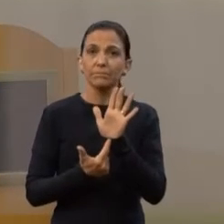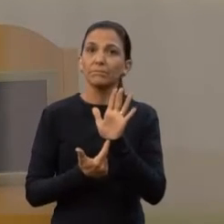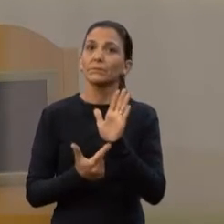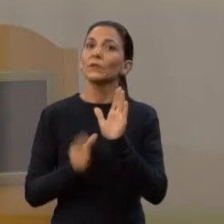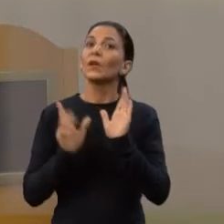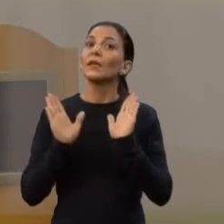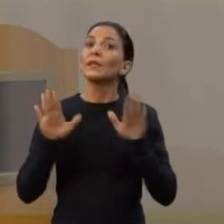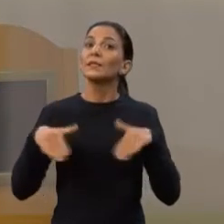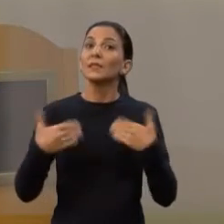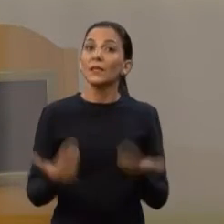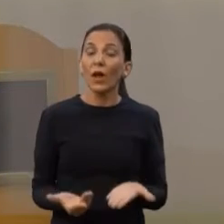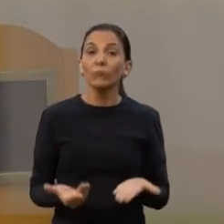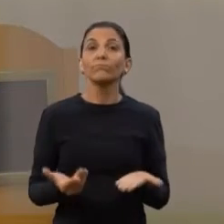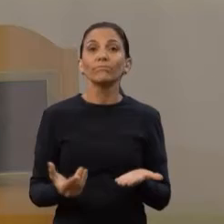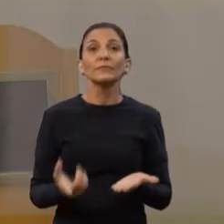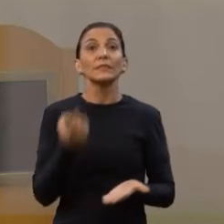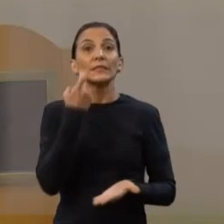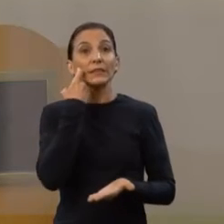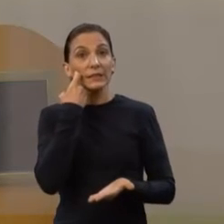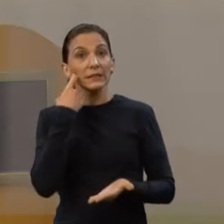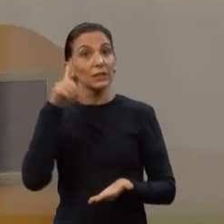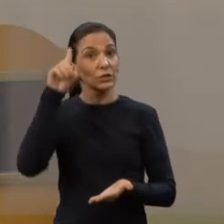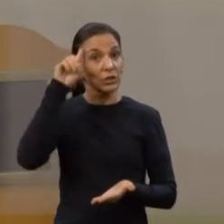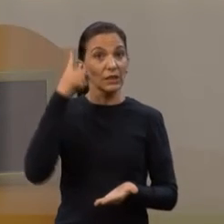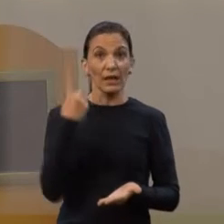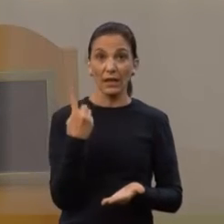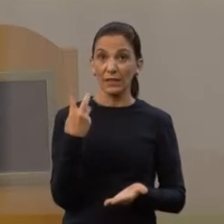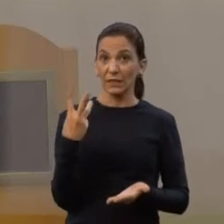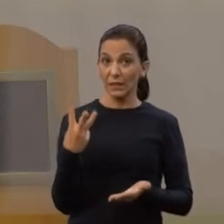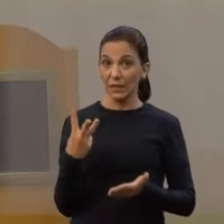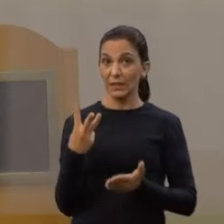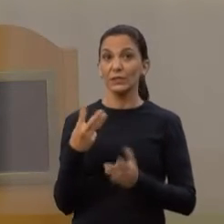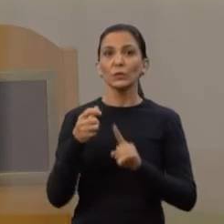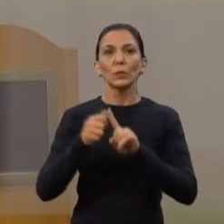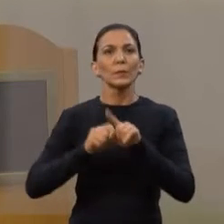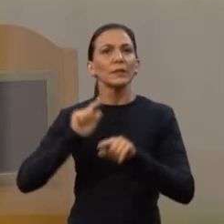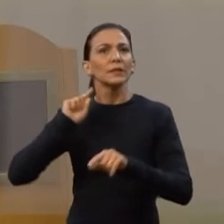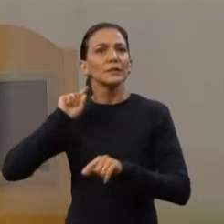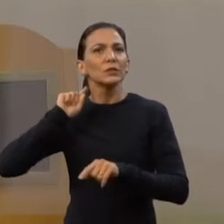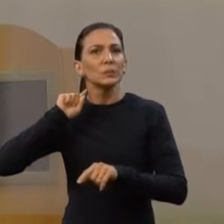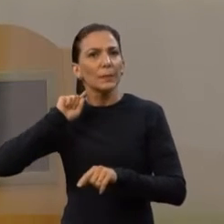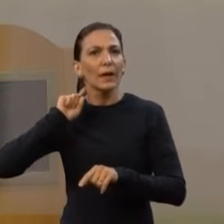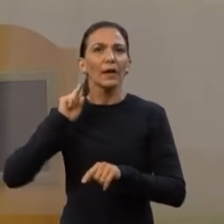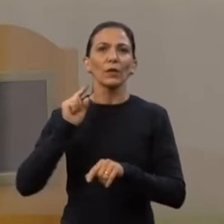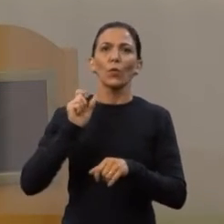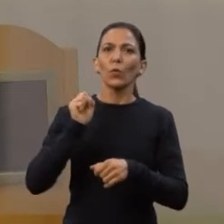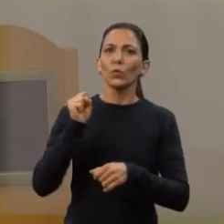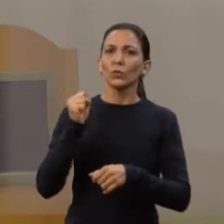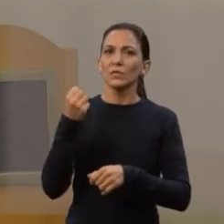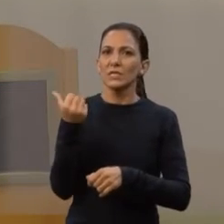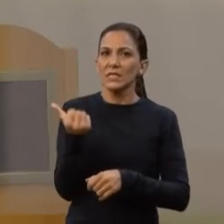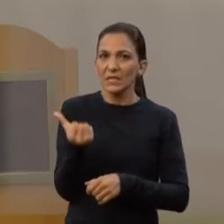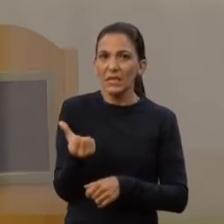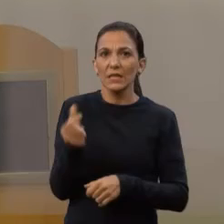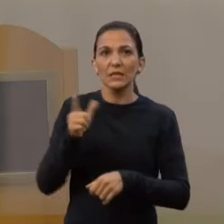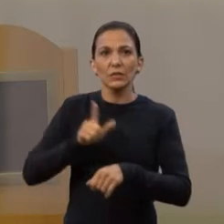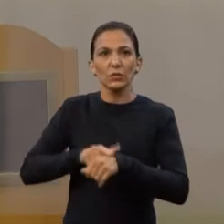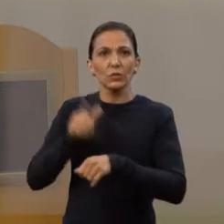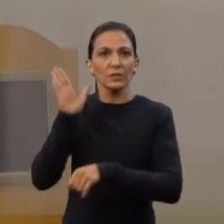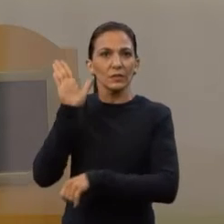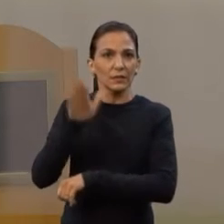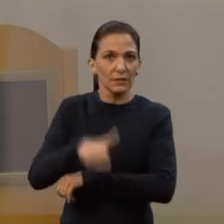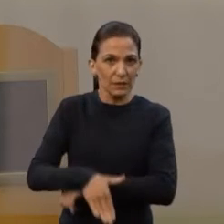lançá-lo agora na sexta-feira dia treze de maio às dezoito horas aqui no plenário da Câmara Municipal